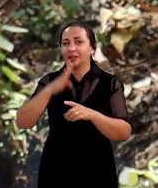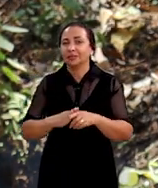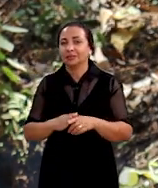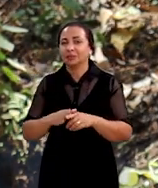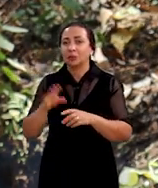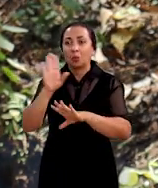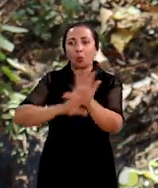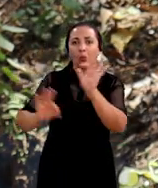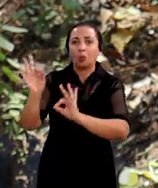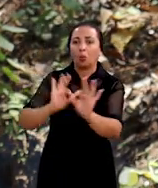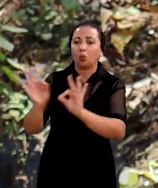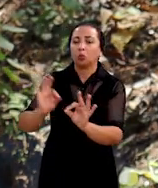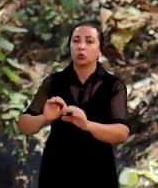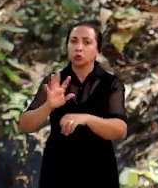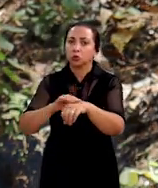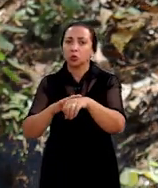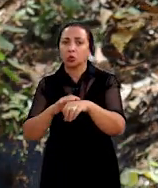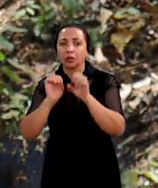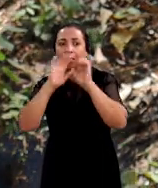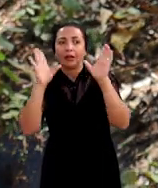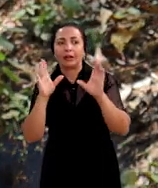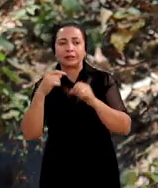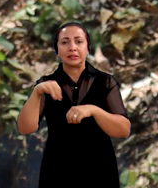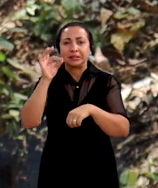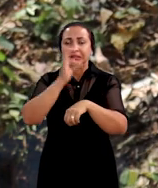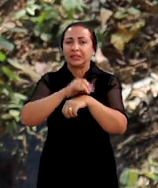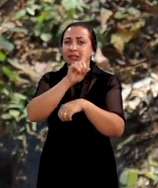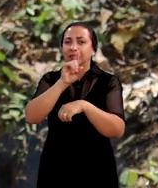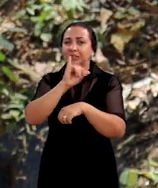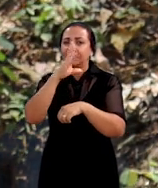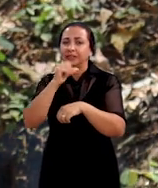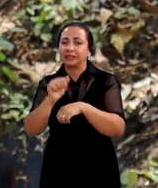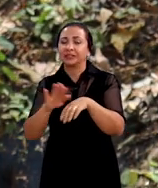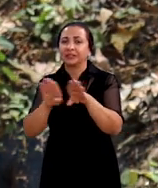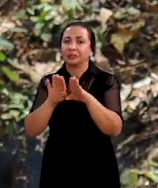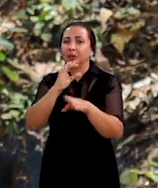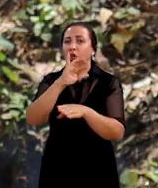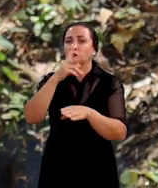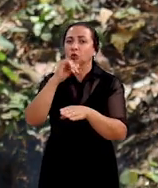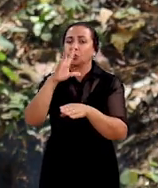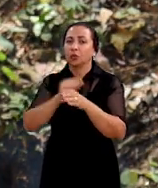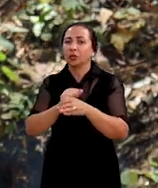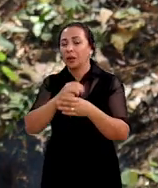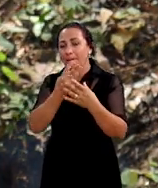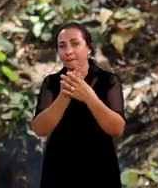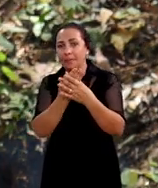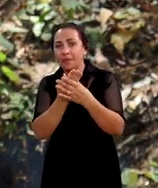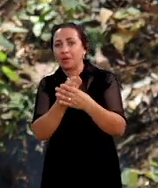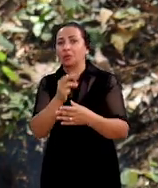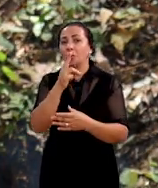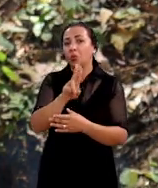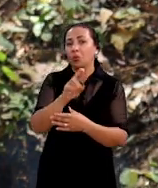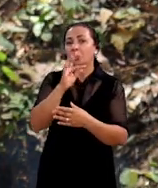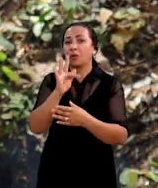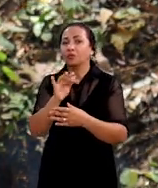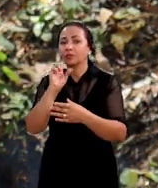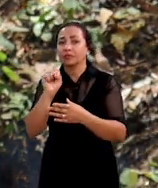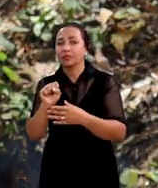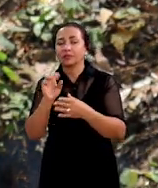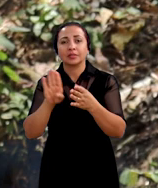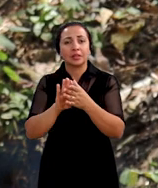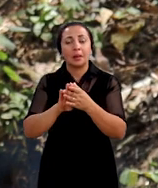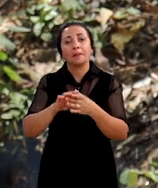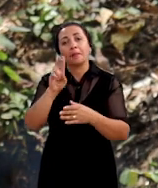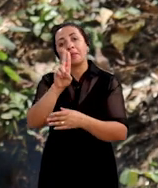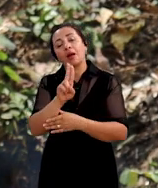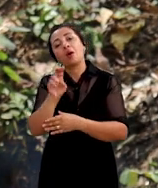o alerta para o controle de doenças como dengue, zika e chikungunya. Pesquisadores da Universidade Federal de Sergipe, a UFS,